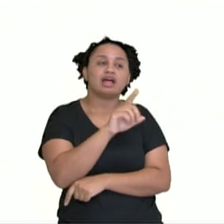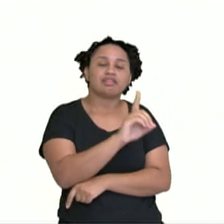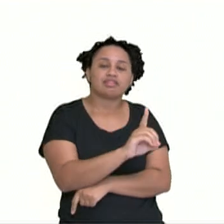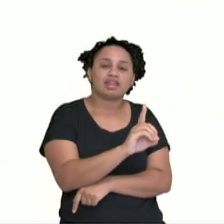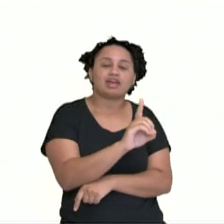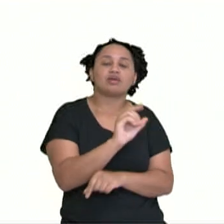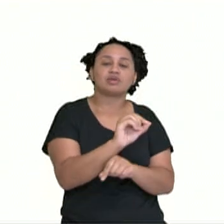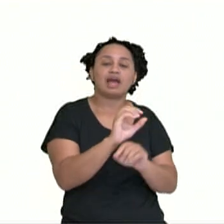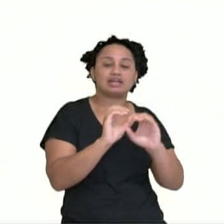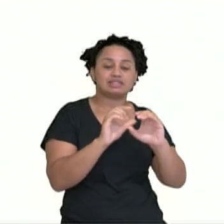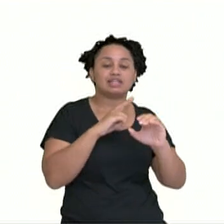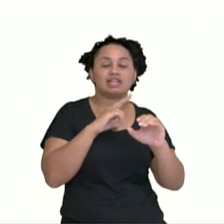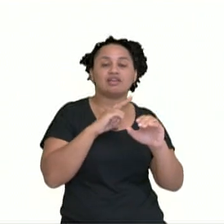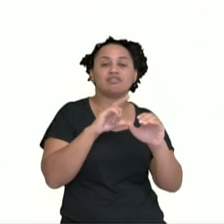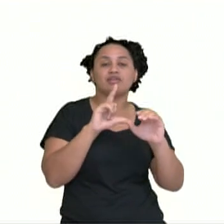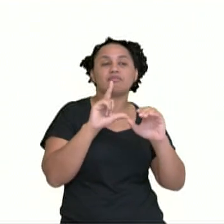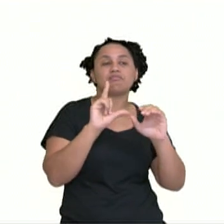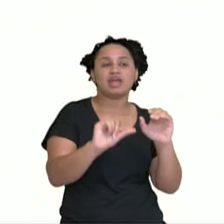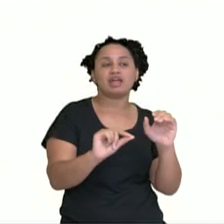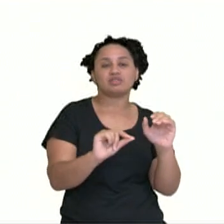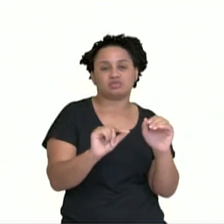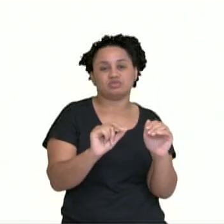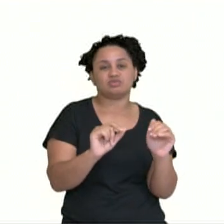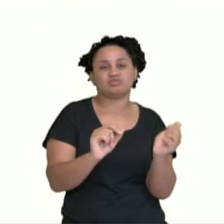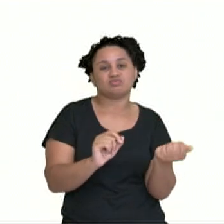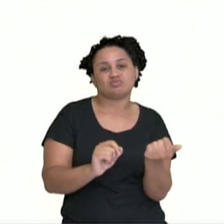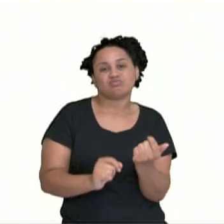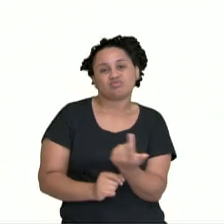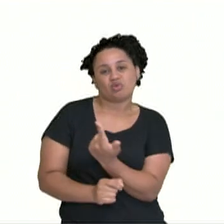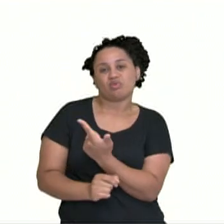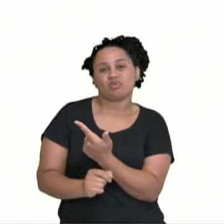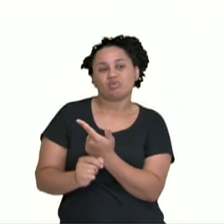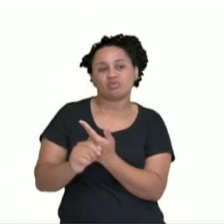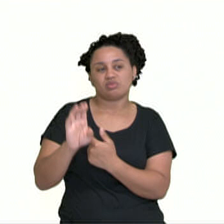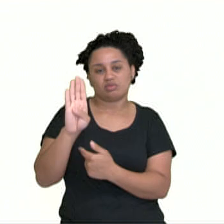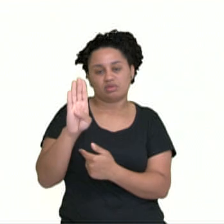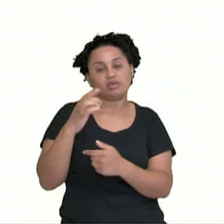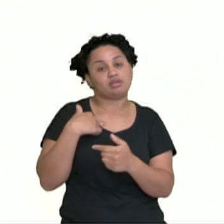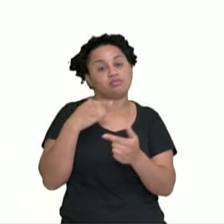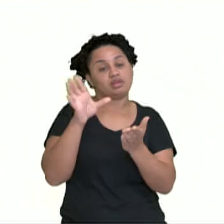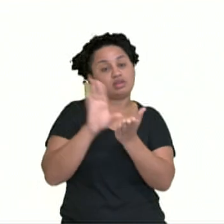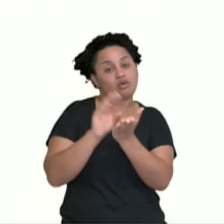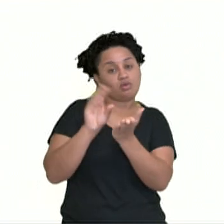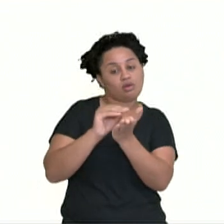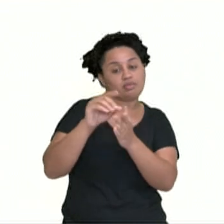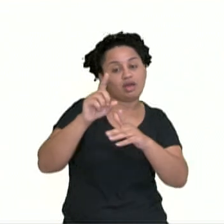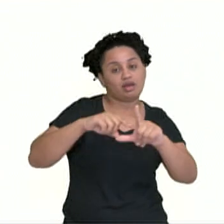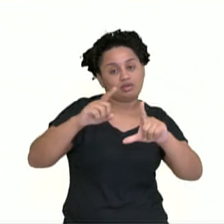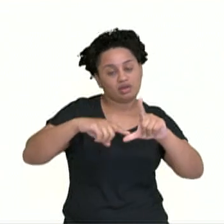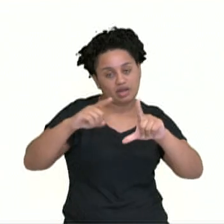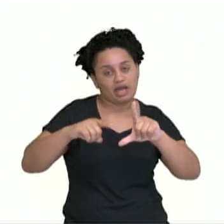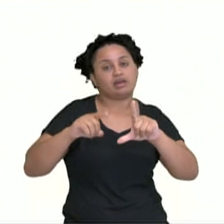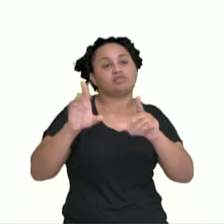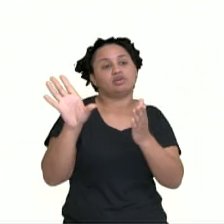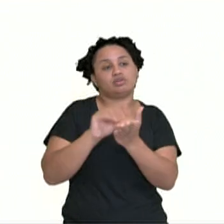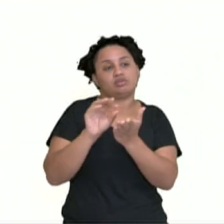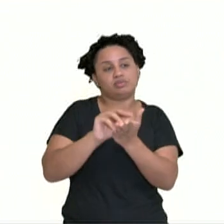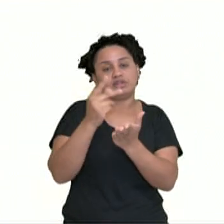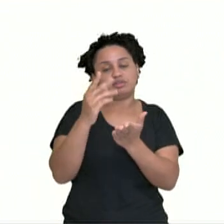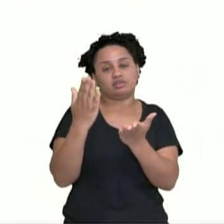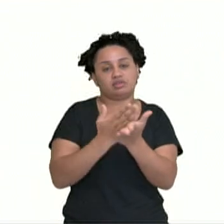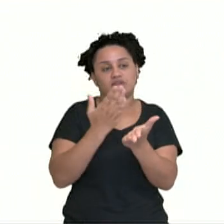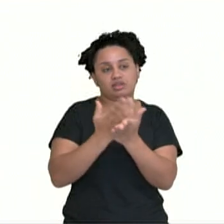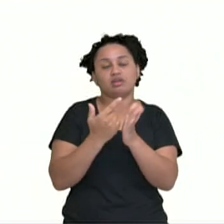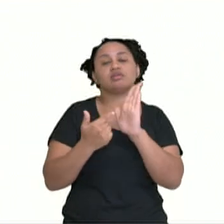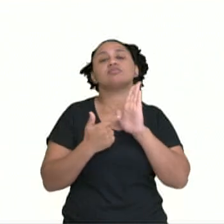C teve um crescimento menor do que B. Então, você vai precisar copiar esse gráfico junto com o teu enunciado, tá? O que ele